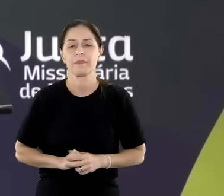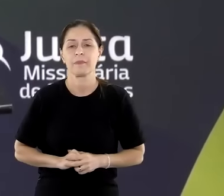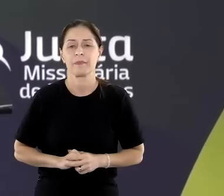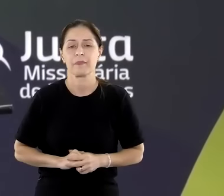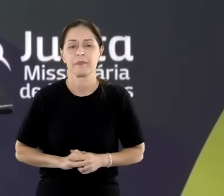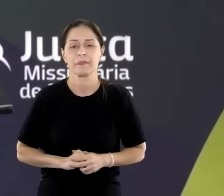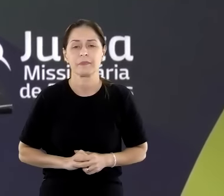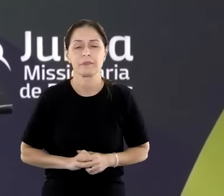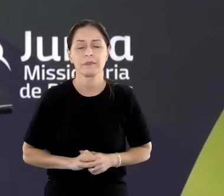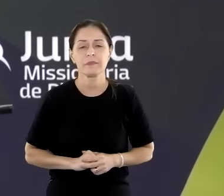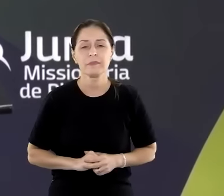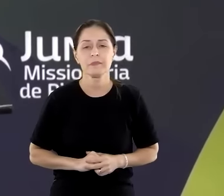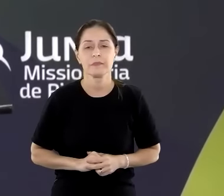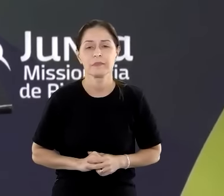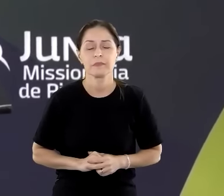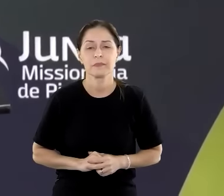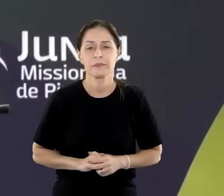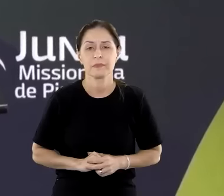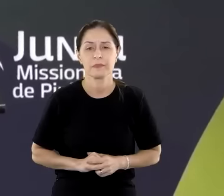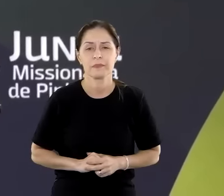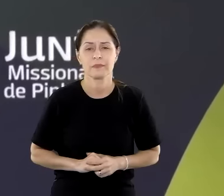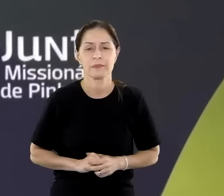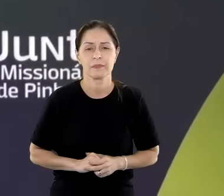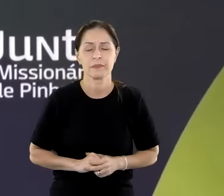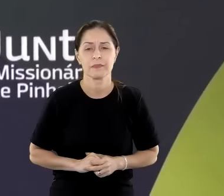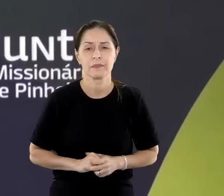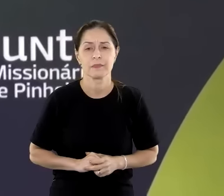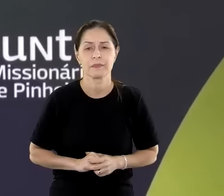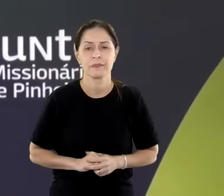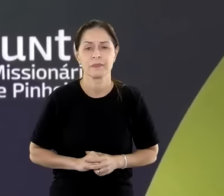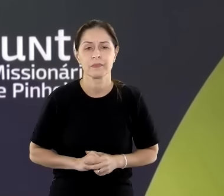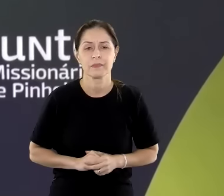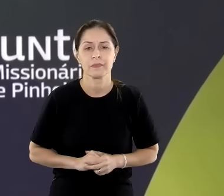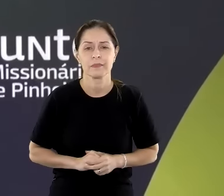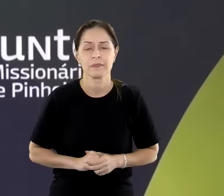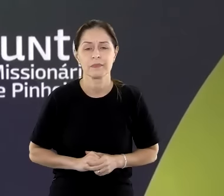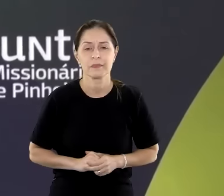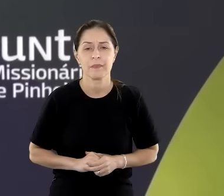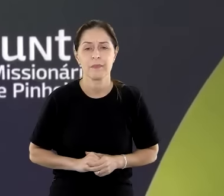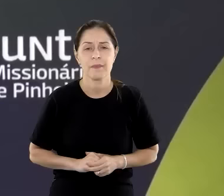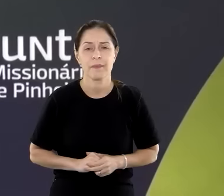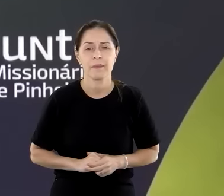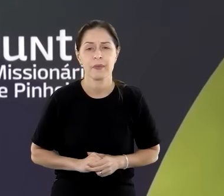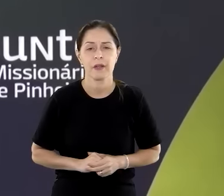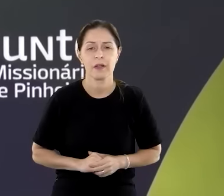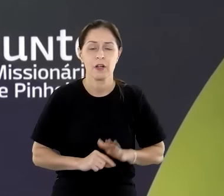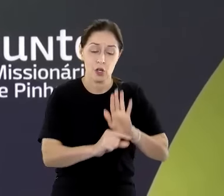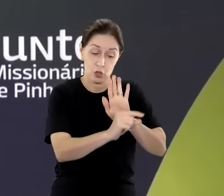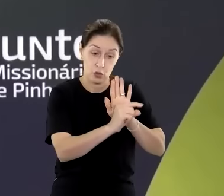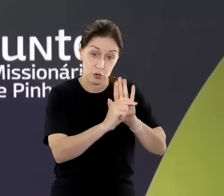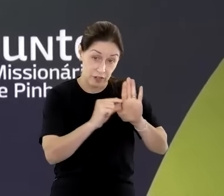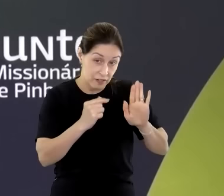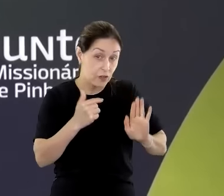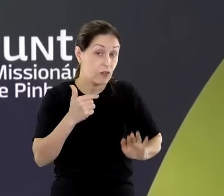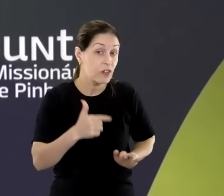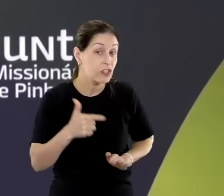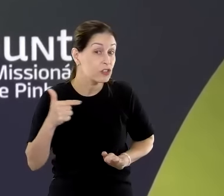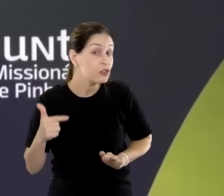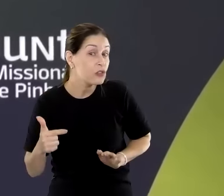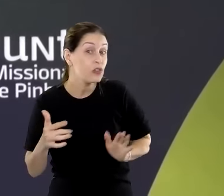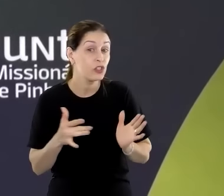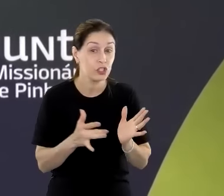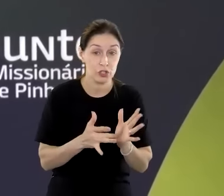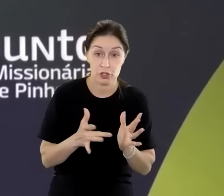tratar nesta manhã. Jesus começa com advertência, versículo 22, eu